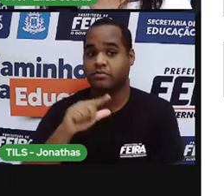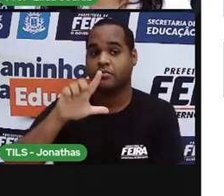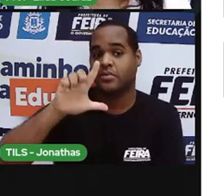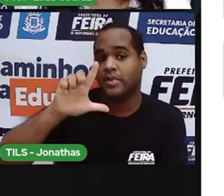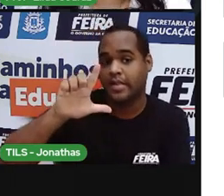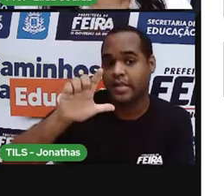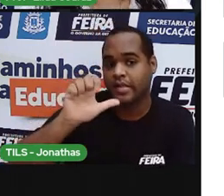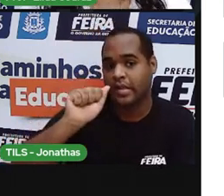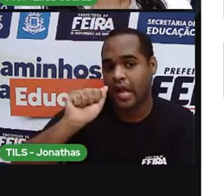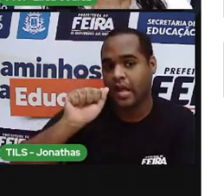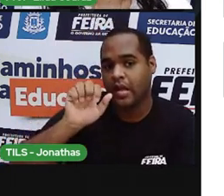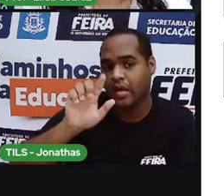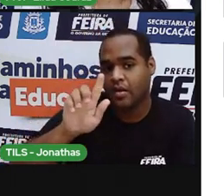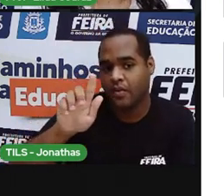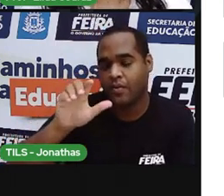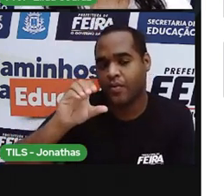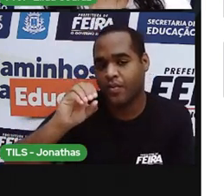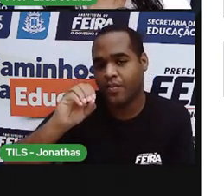Lago.